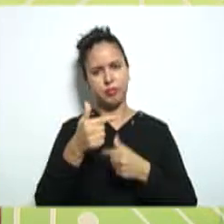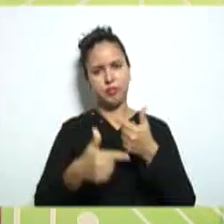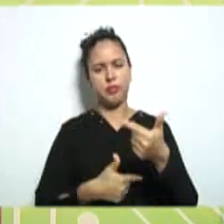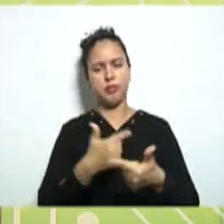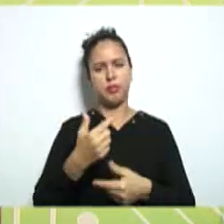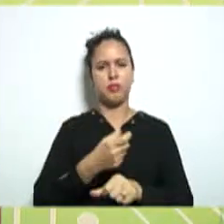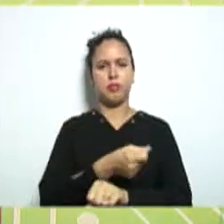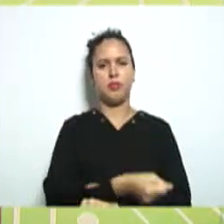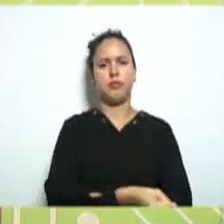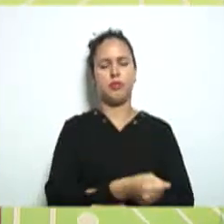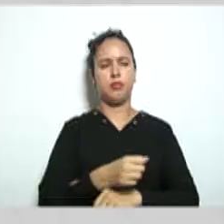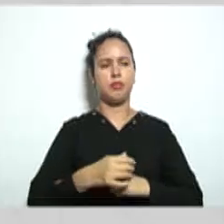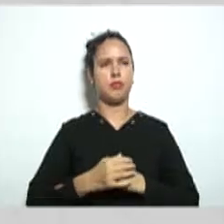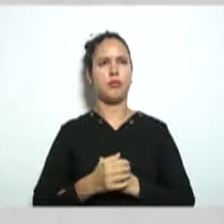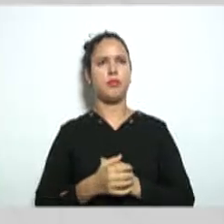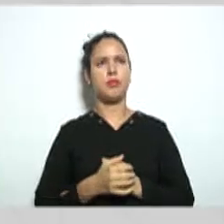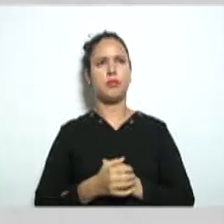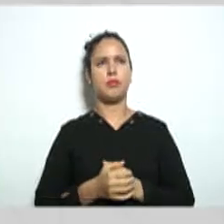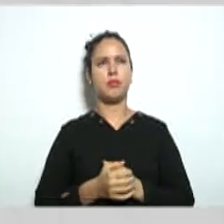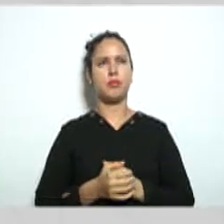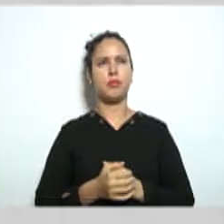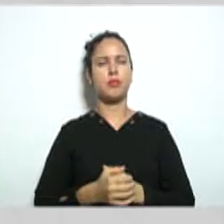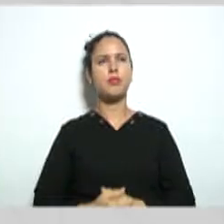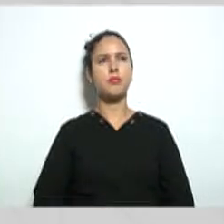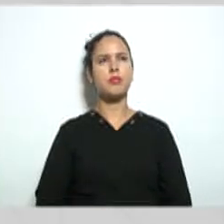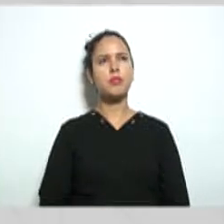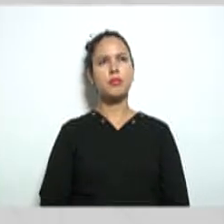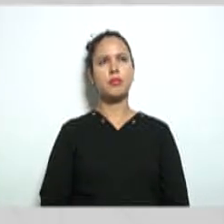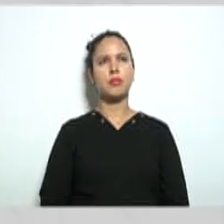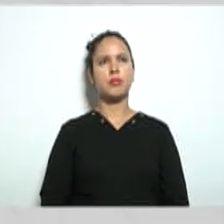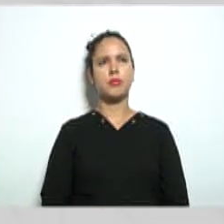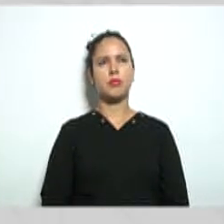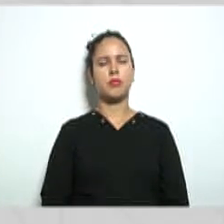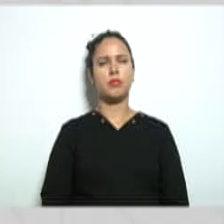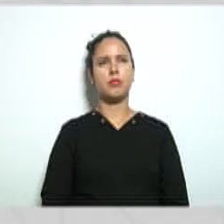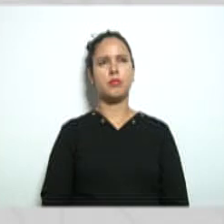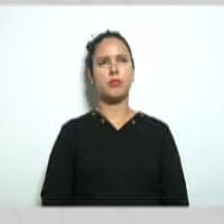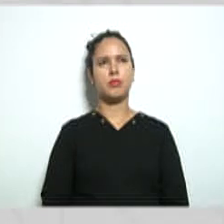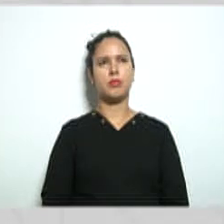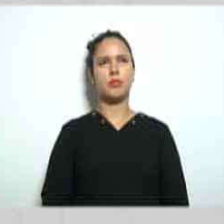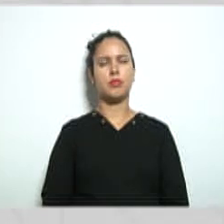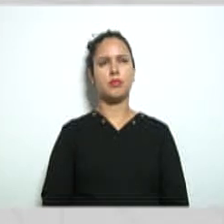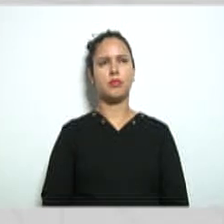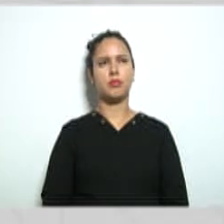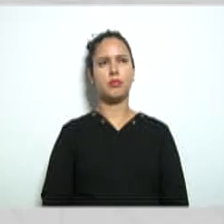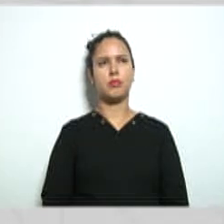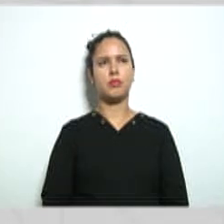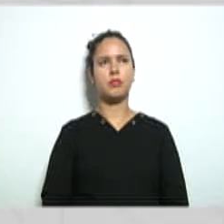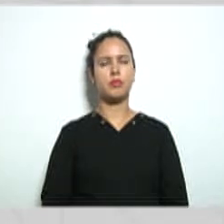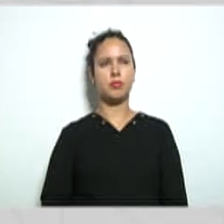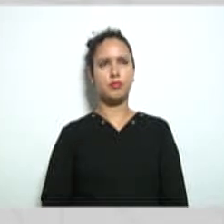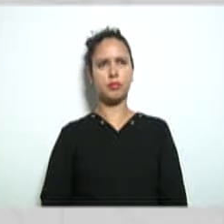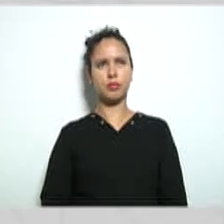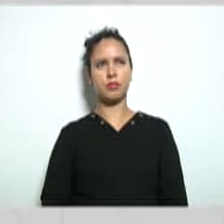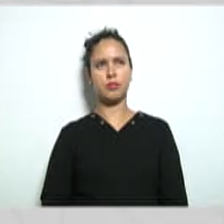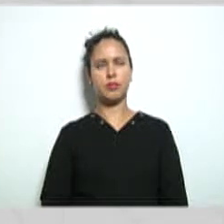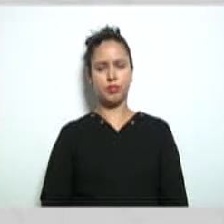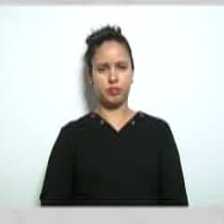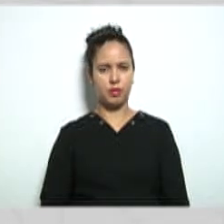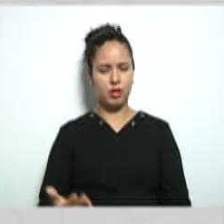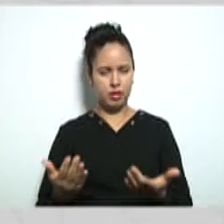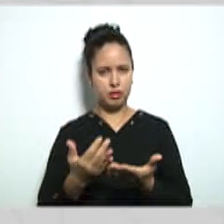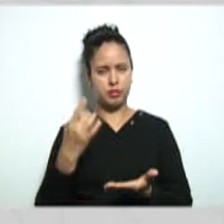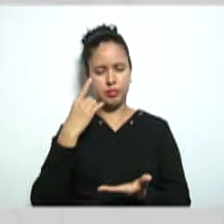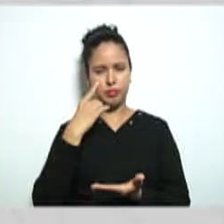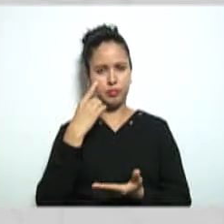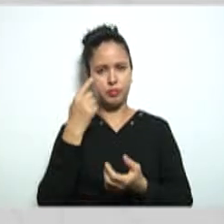E aqui a gente vai falar de trabalho e educação, mais especificamente no